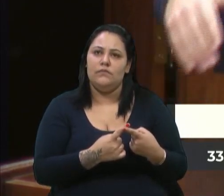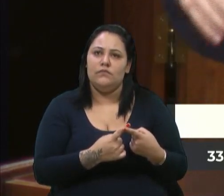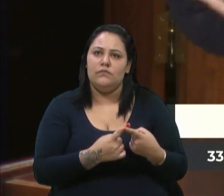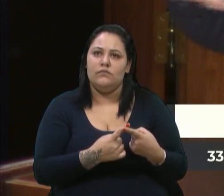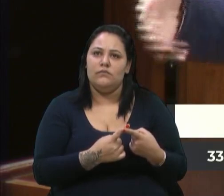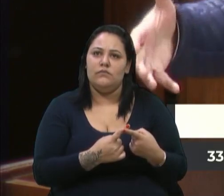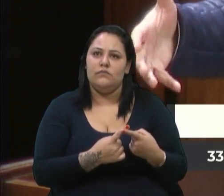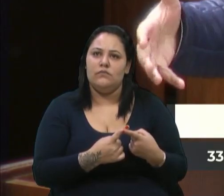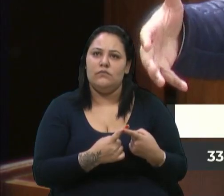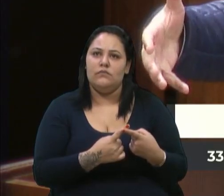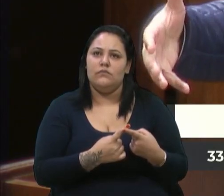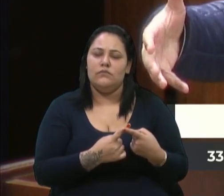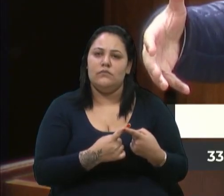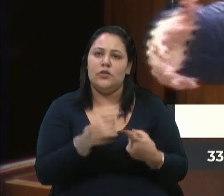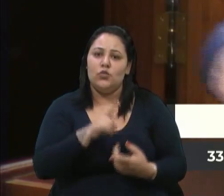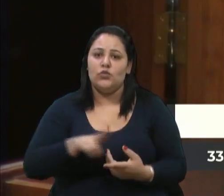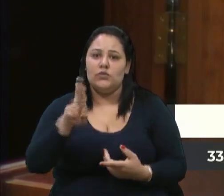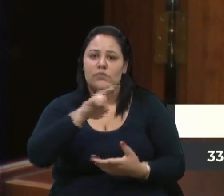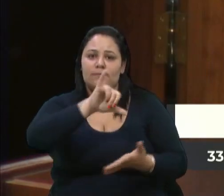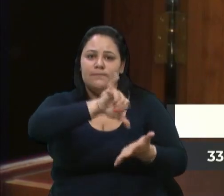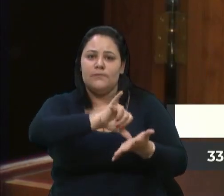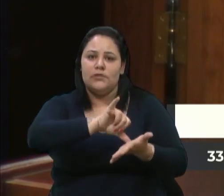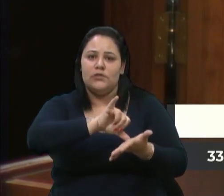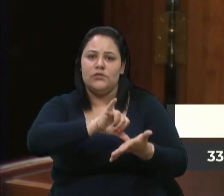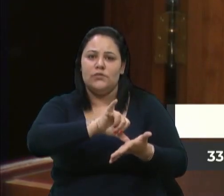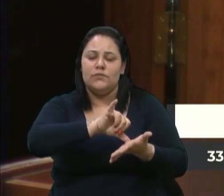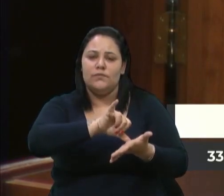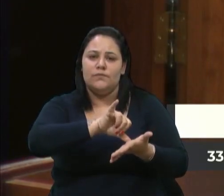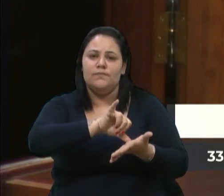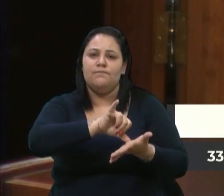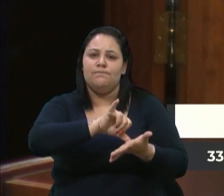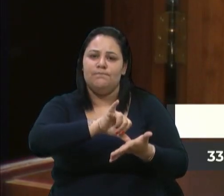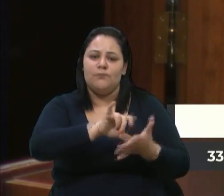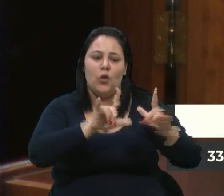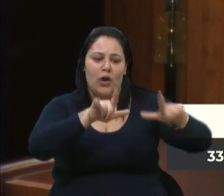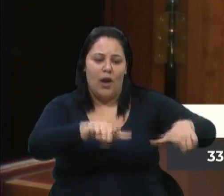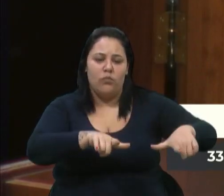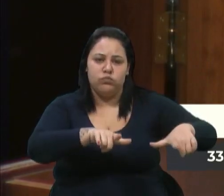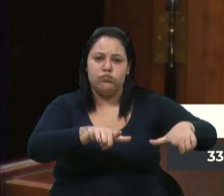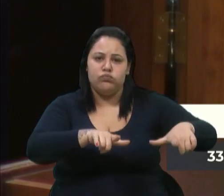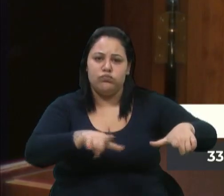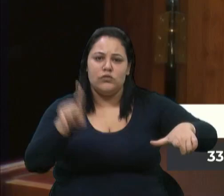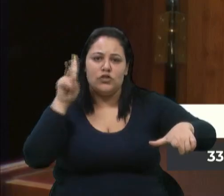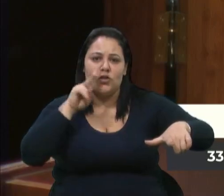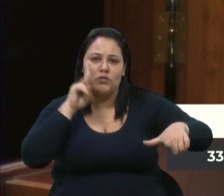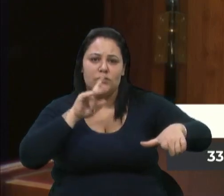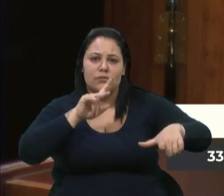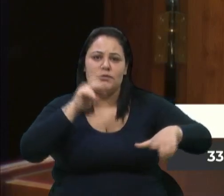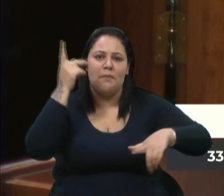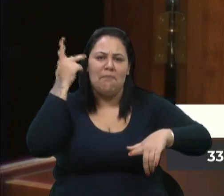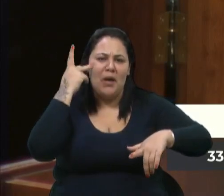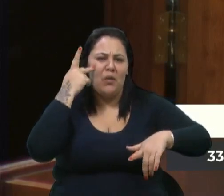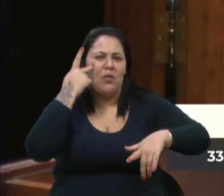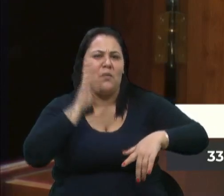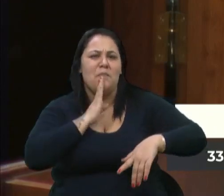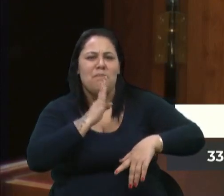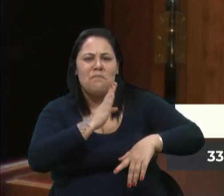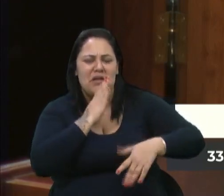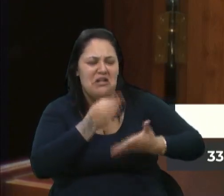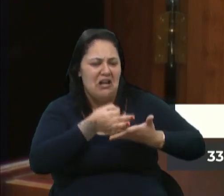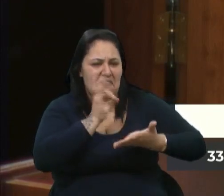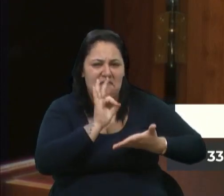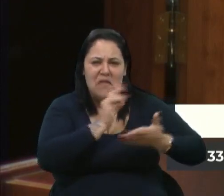reocupando o centro histórico de São Paulo com bares, com restaurantes, com cafés, com visitas, com shows,